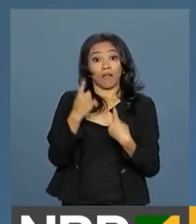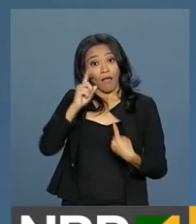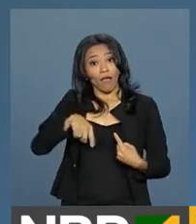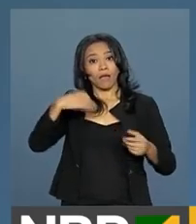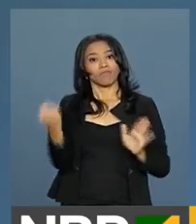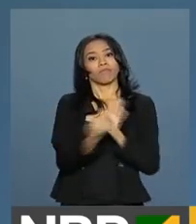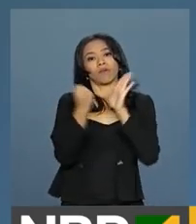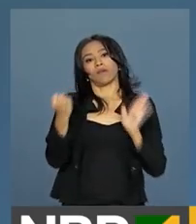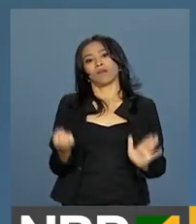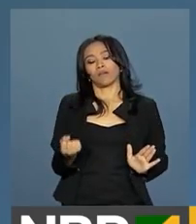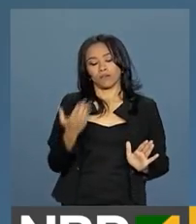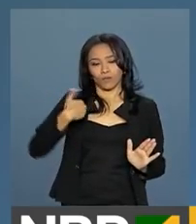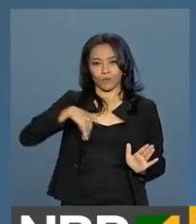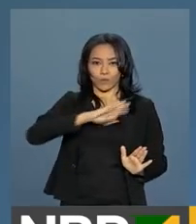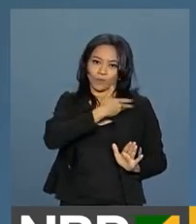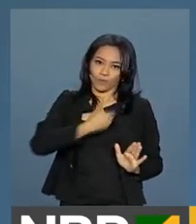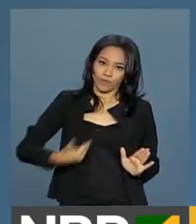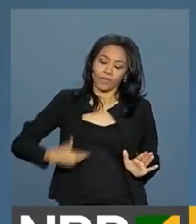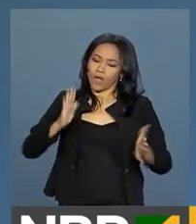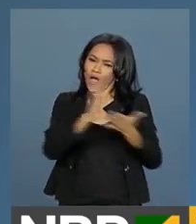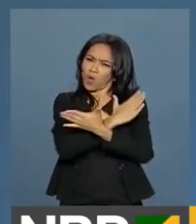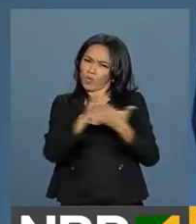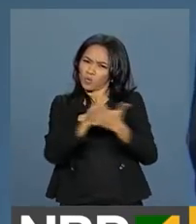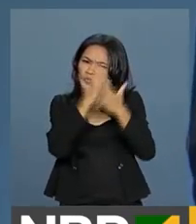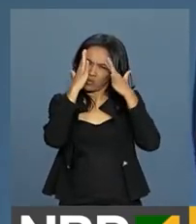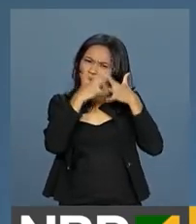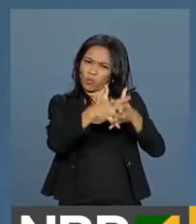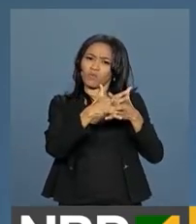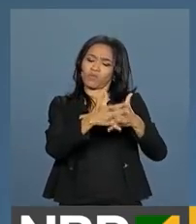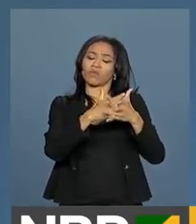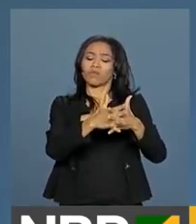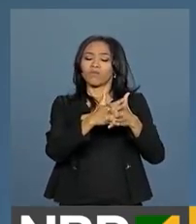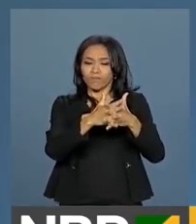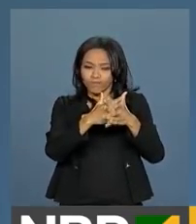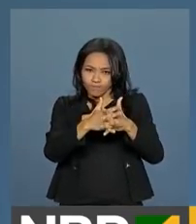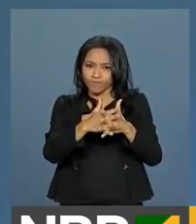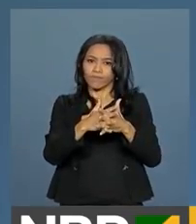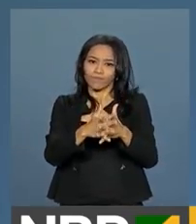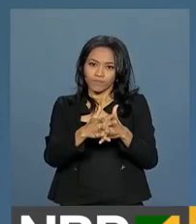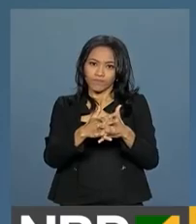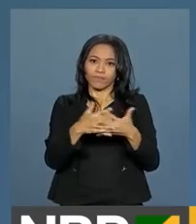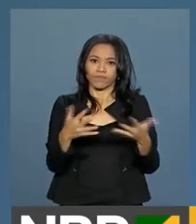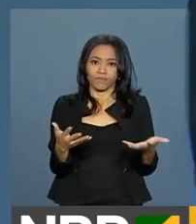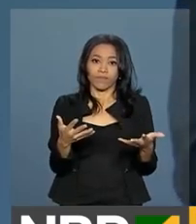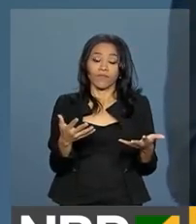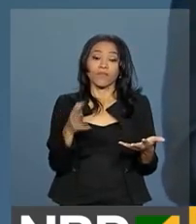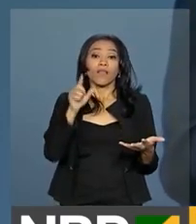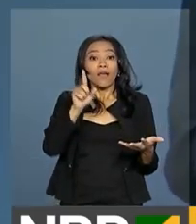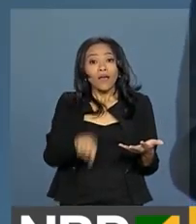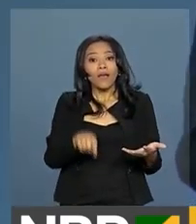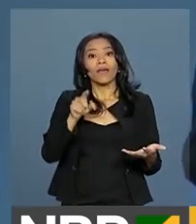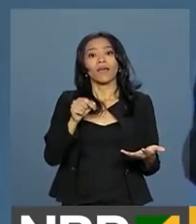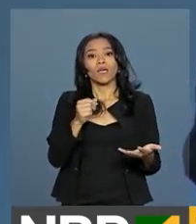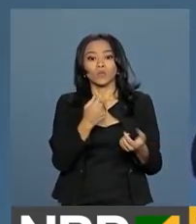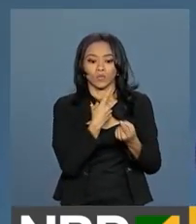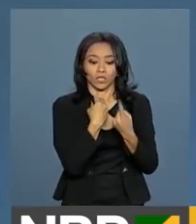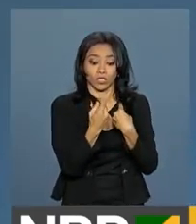aliás alguns confundem eu quero ver isso em letras garrafais a vocação para o